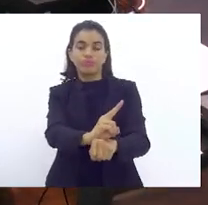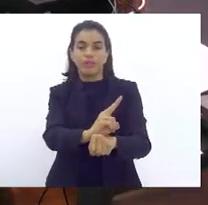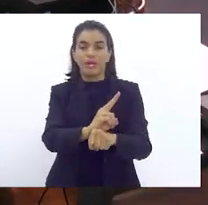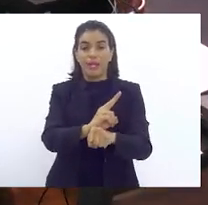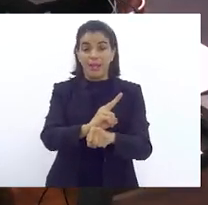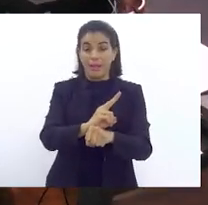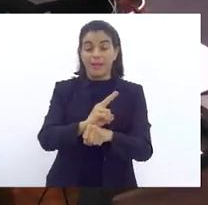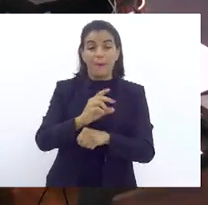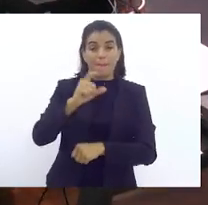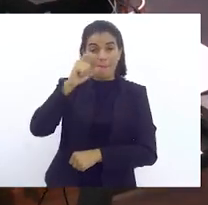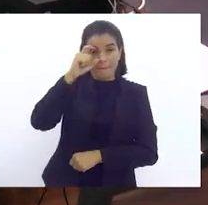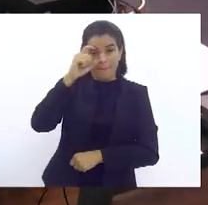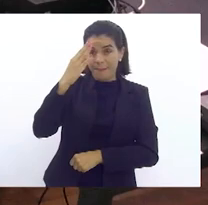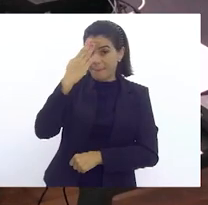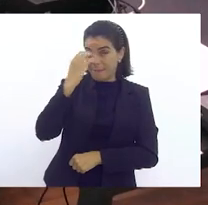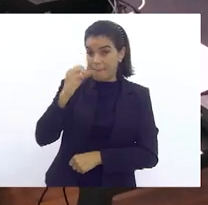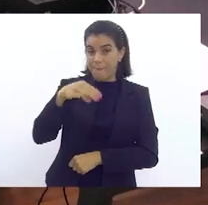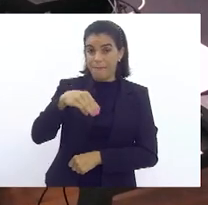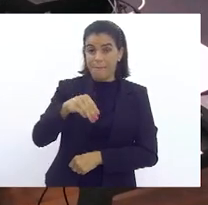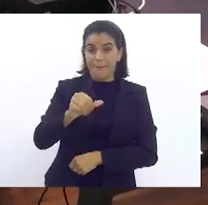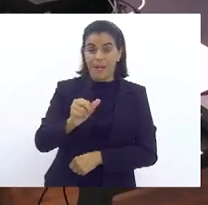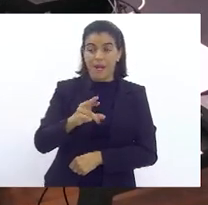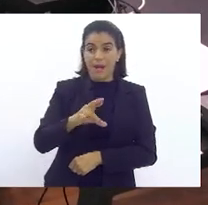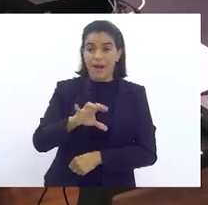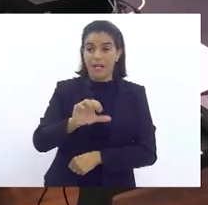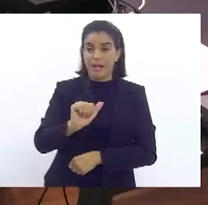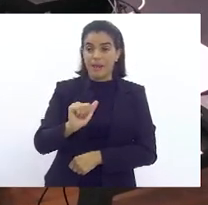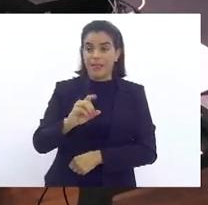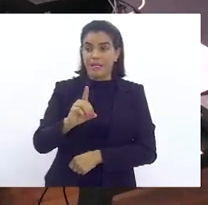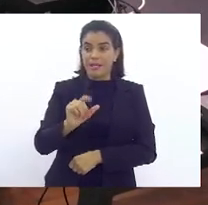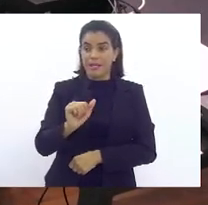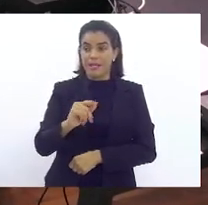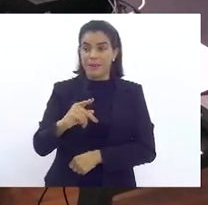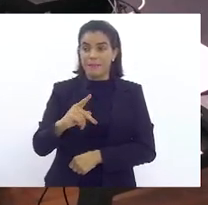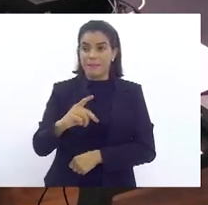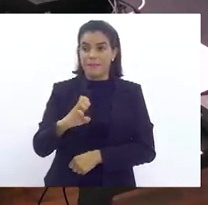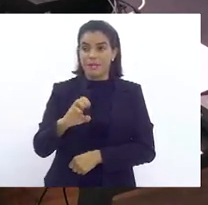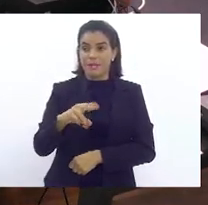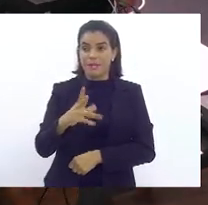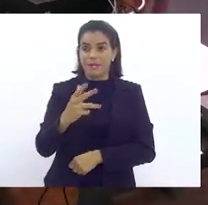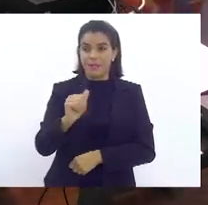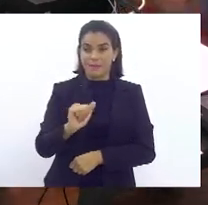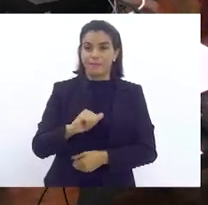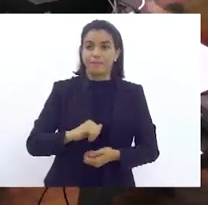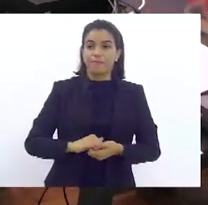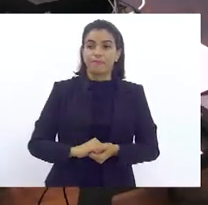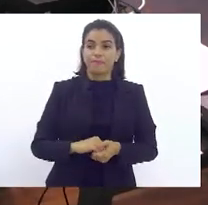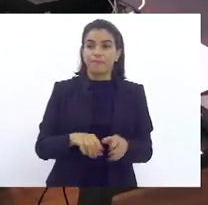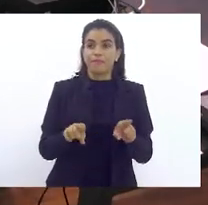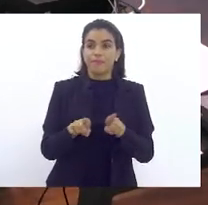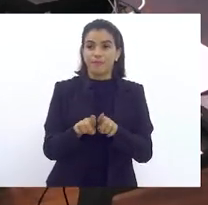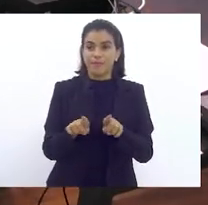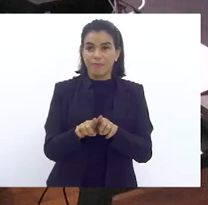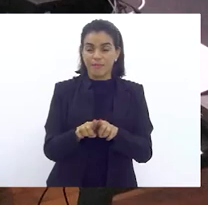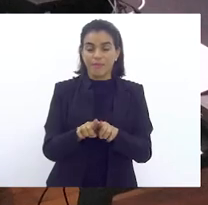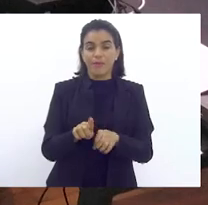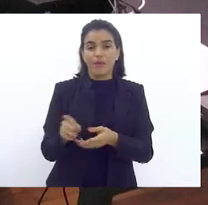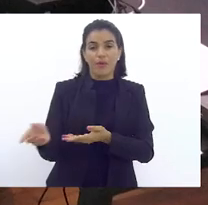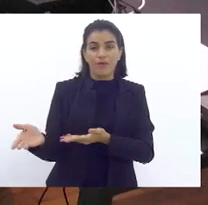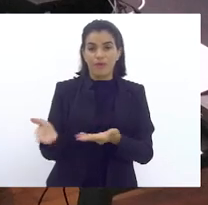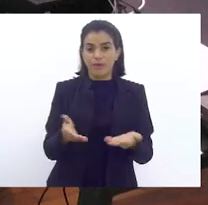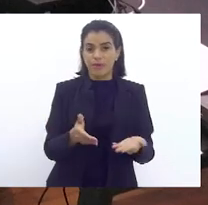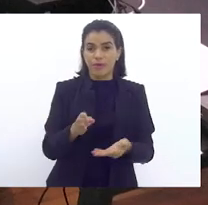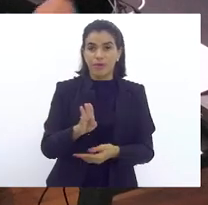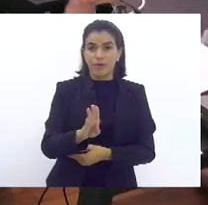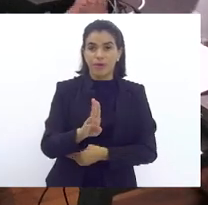Janeiro convido ainda a senhora Luísa bruchelas da Secretaria Municipal de políticas e promoção